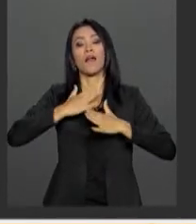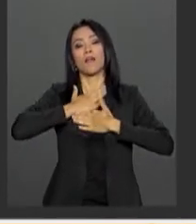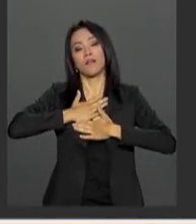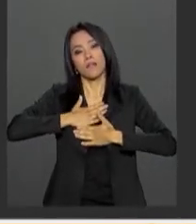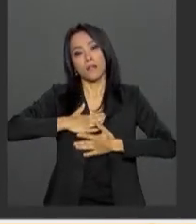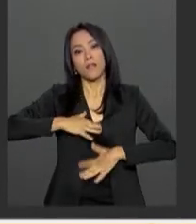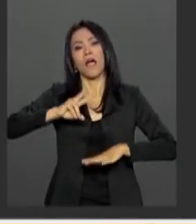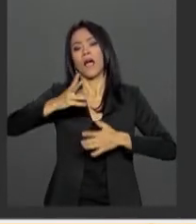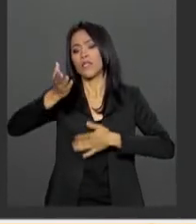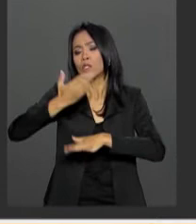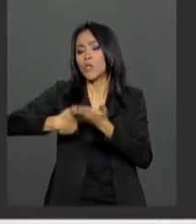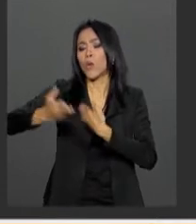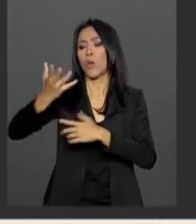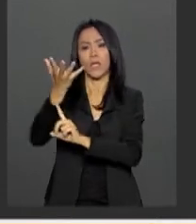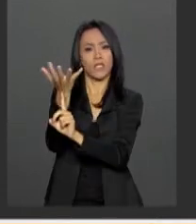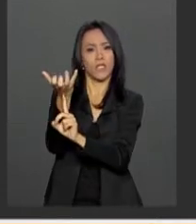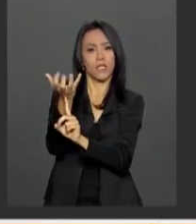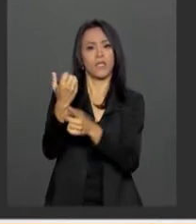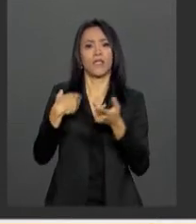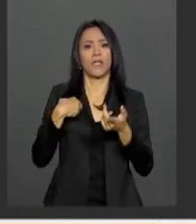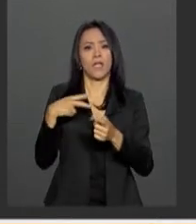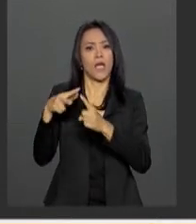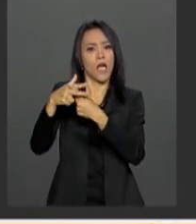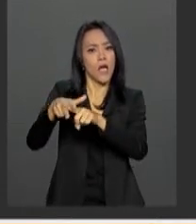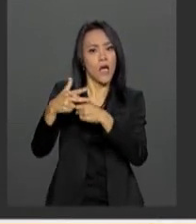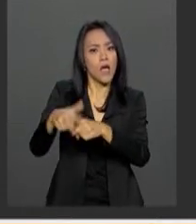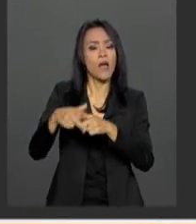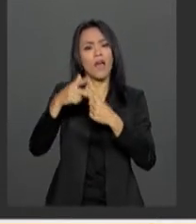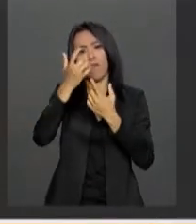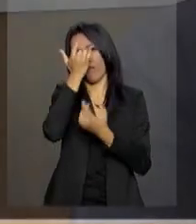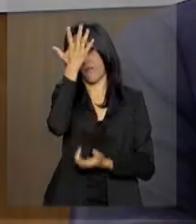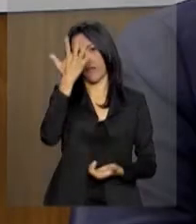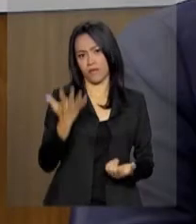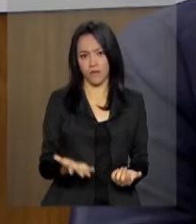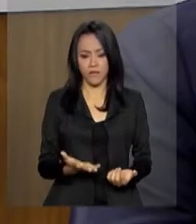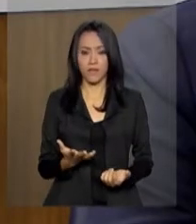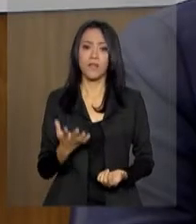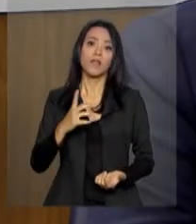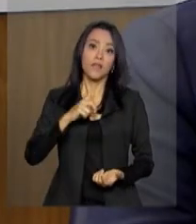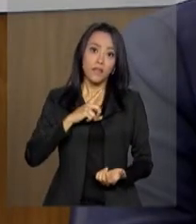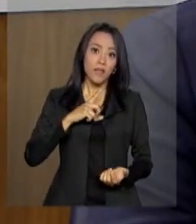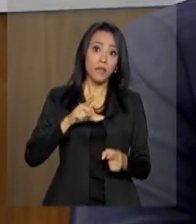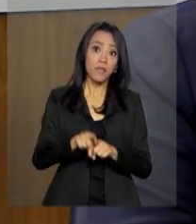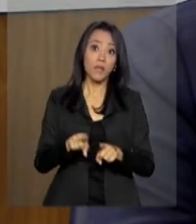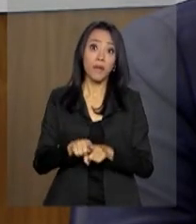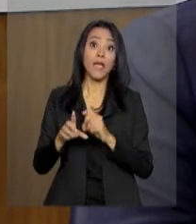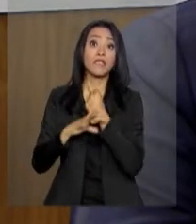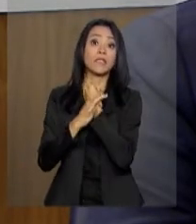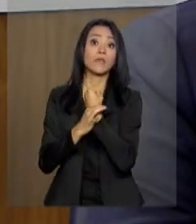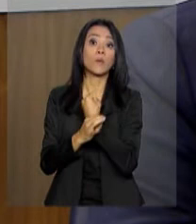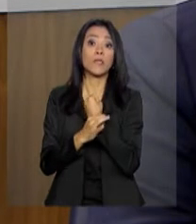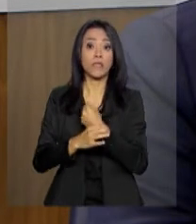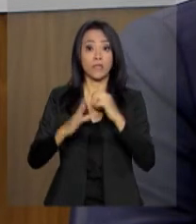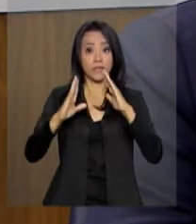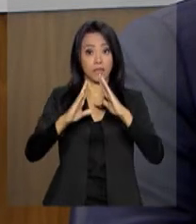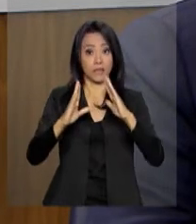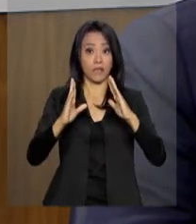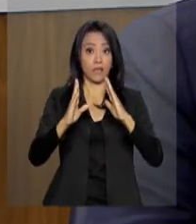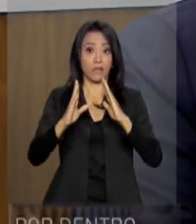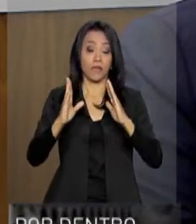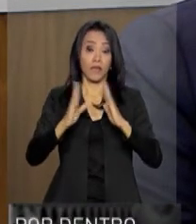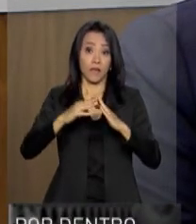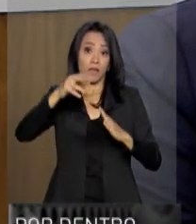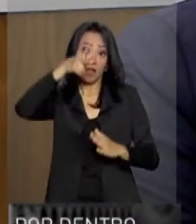antenas muito fácil e e evidente que contamos também com a segurança das prefeituras para que não haja depreciação